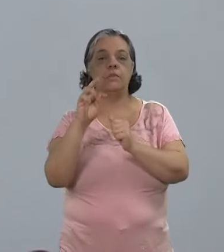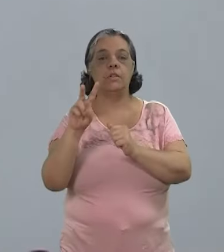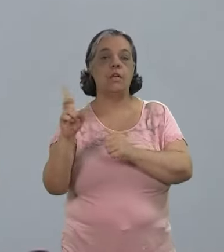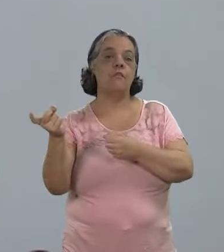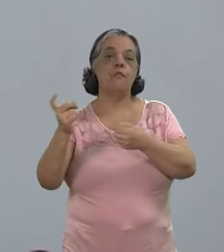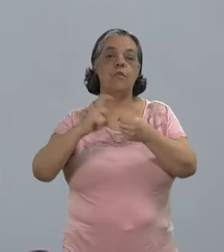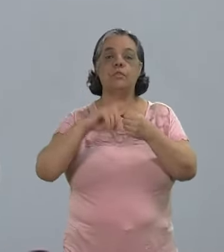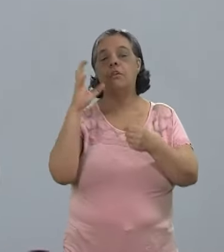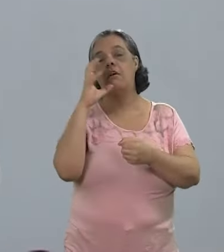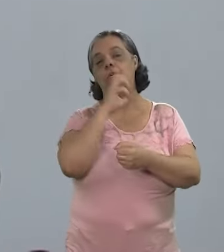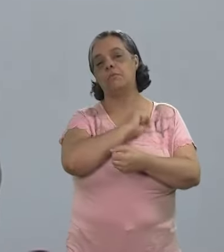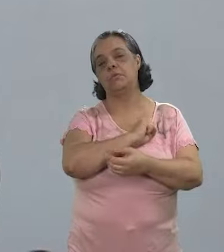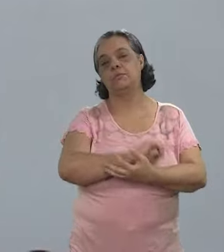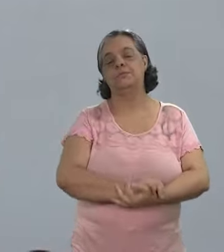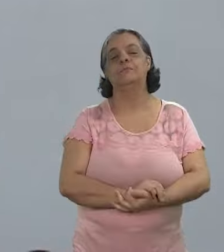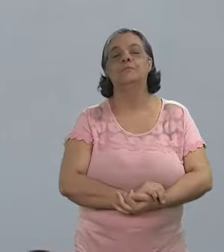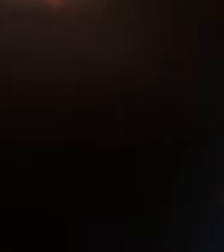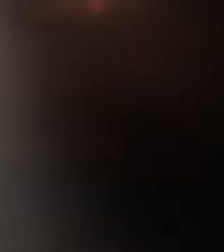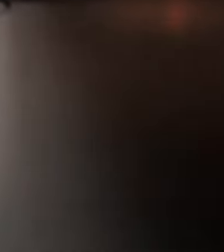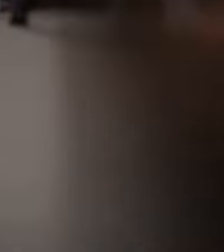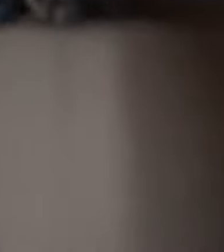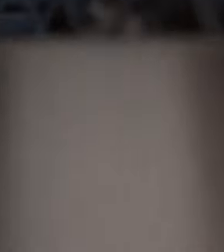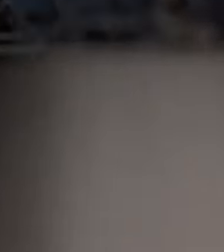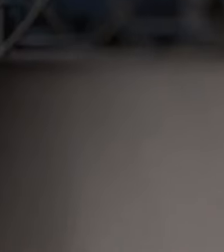TVDH. A gente volta daqui a pouco.